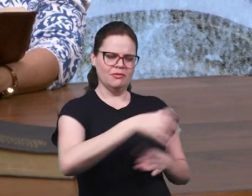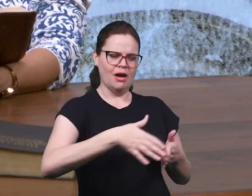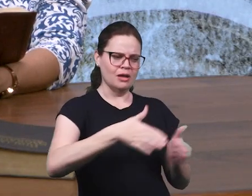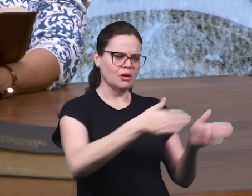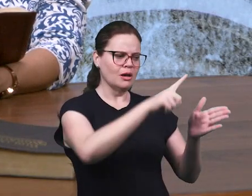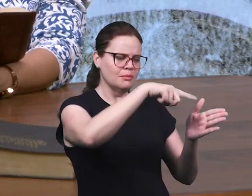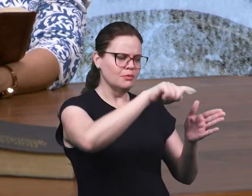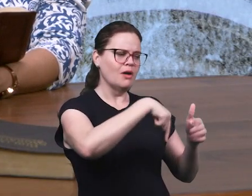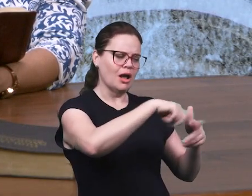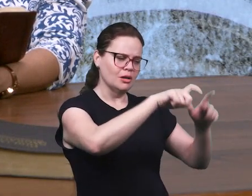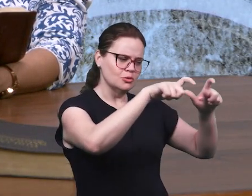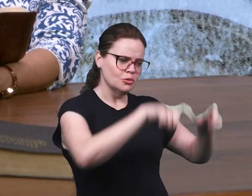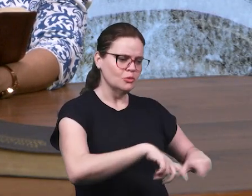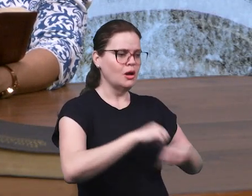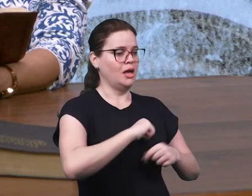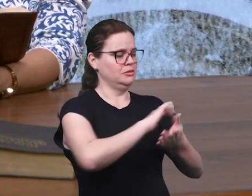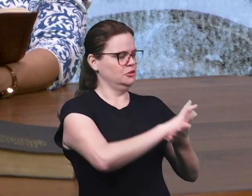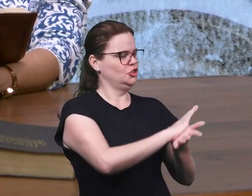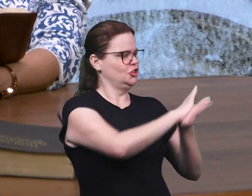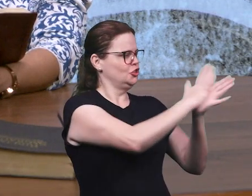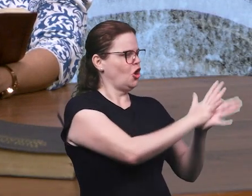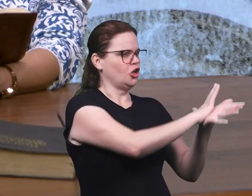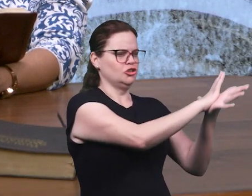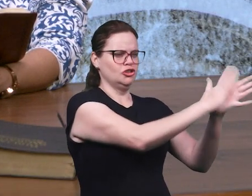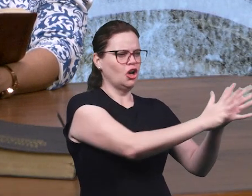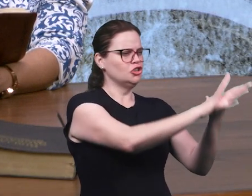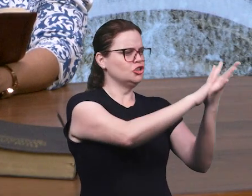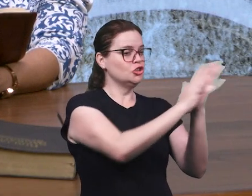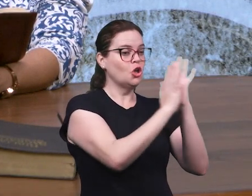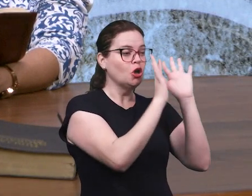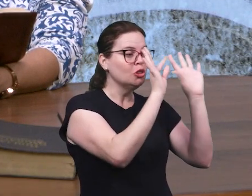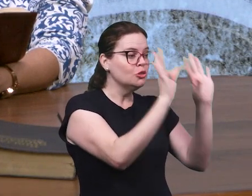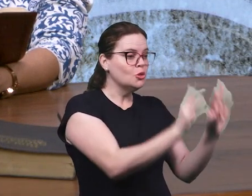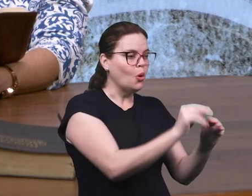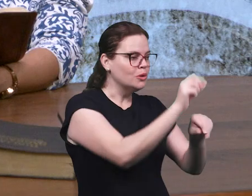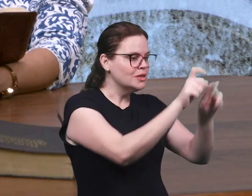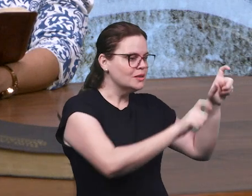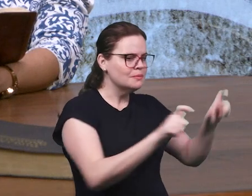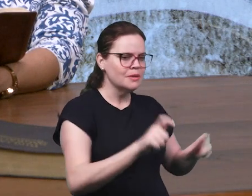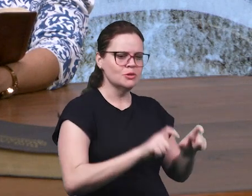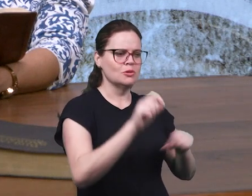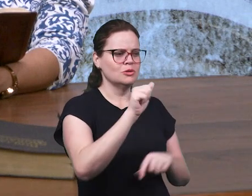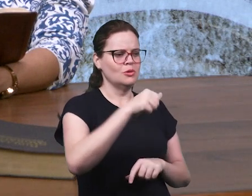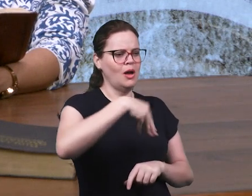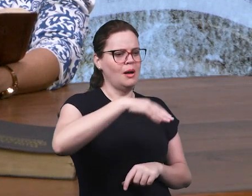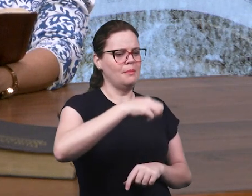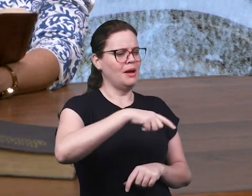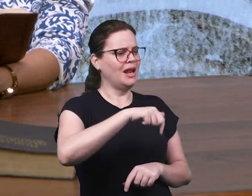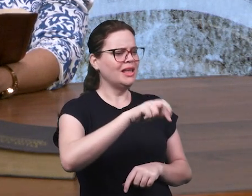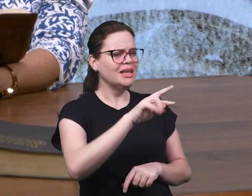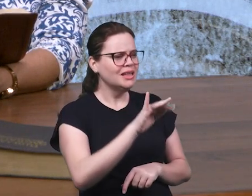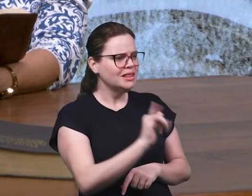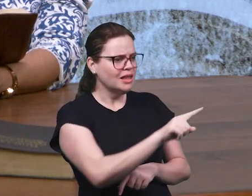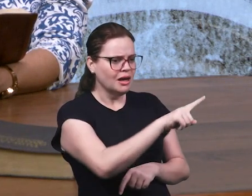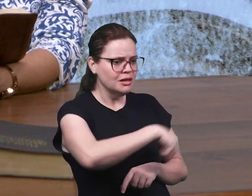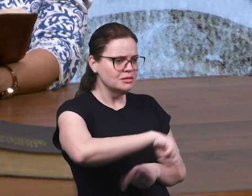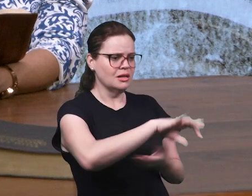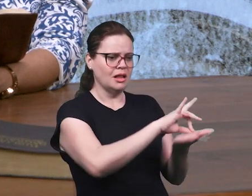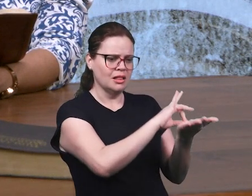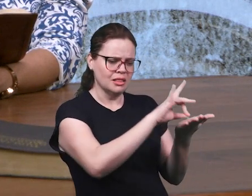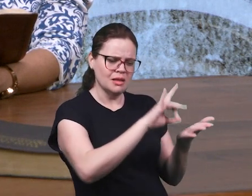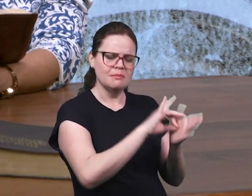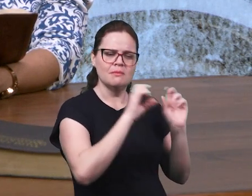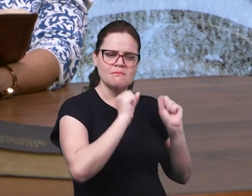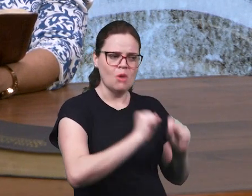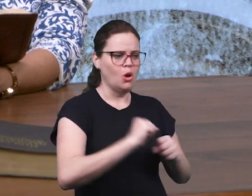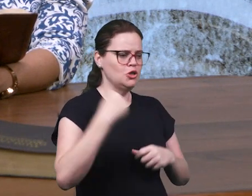disse: vai e destrói totalmente a estes pecadores dos amalequitas e peleja contra